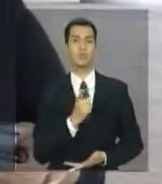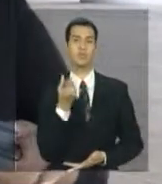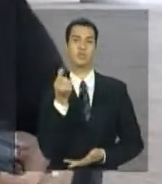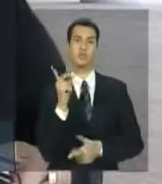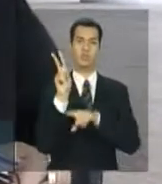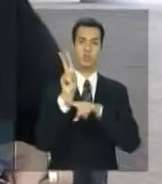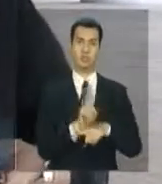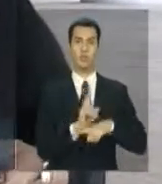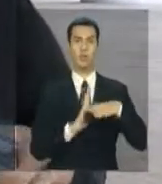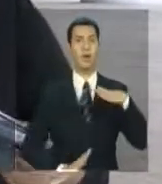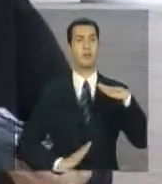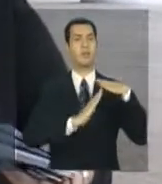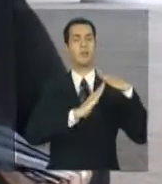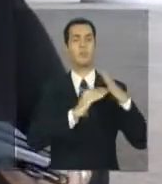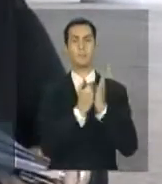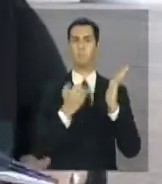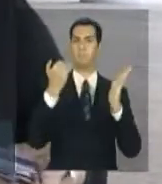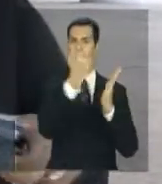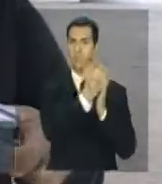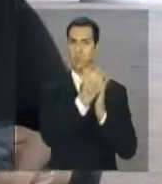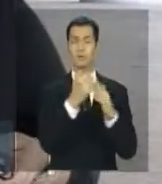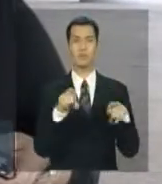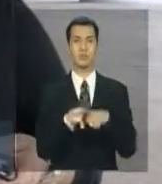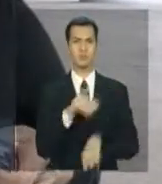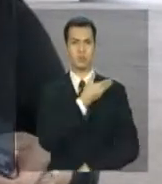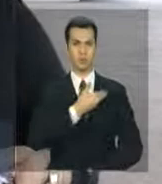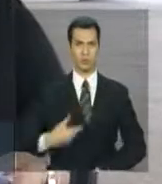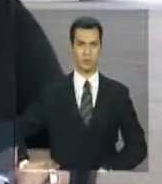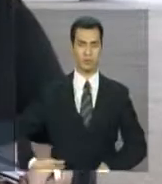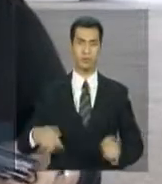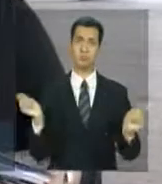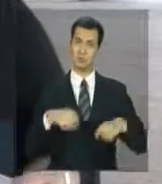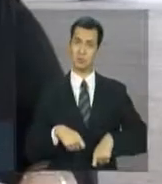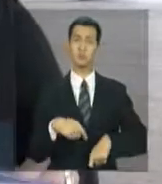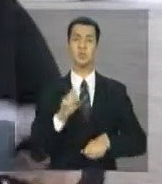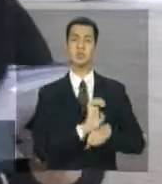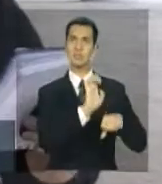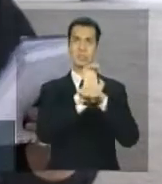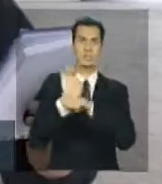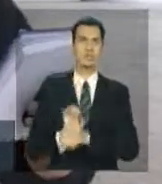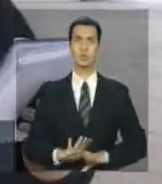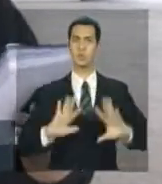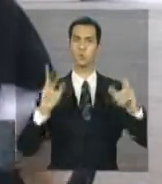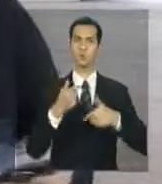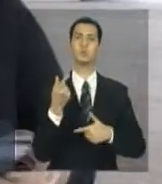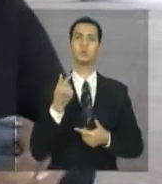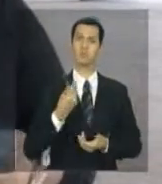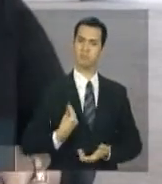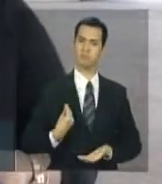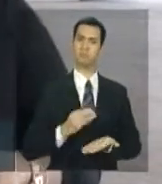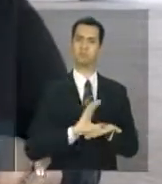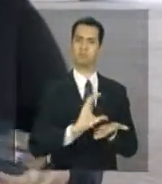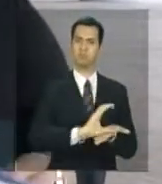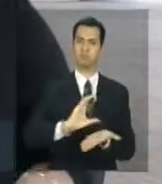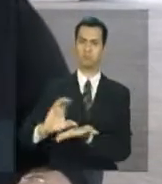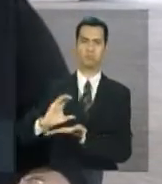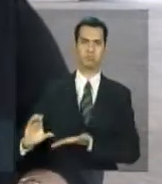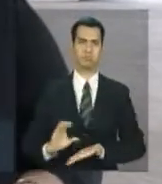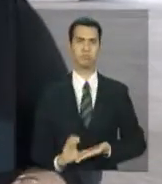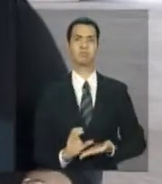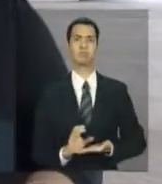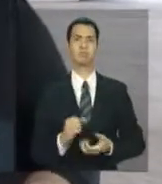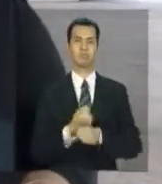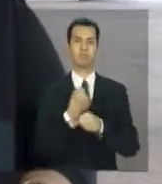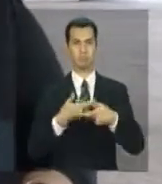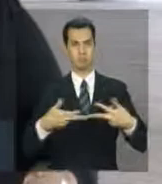de endividamento e, para o governo, o estado participando dos investimentos no país. Depois da assinatura do termo,